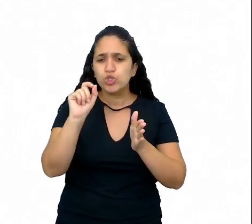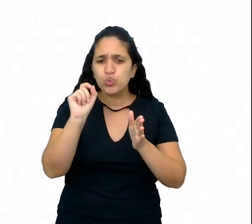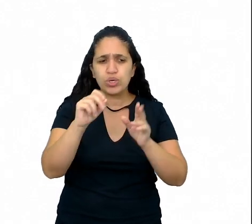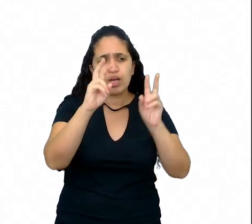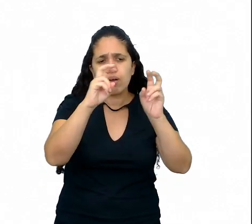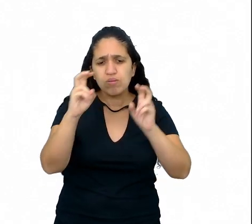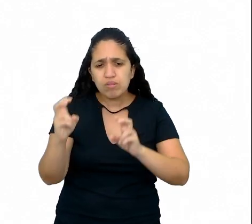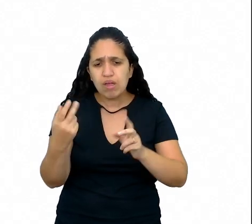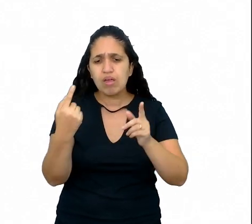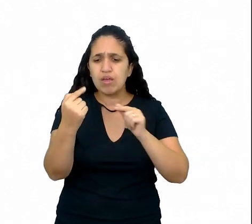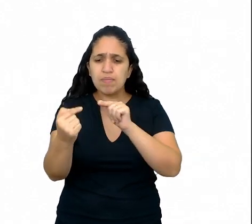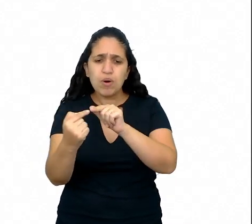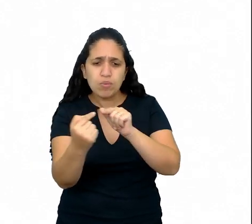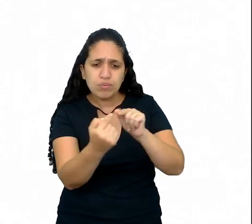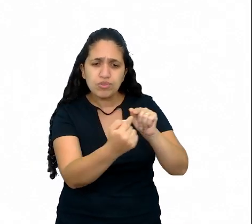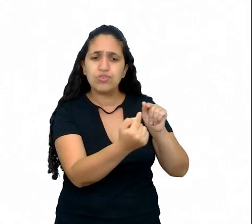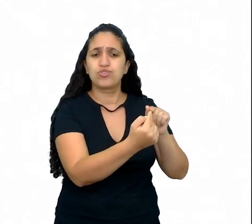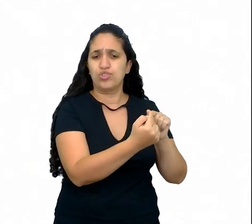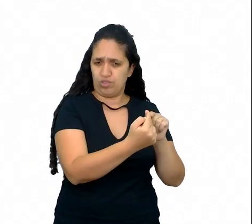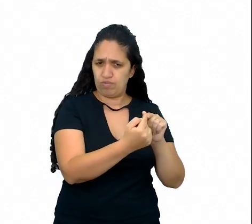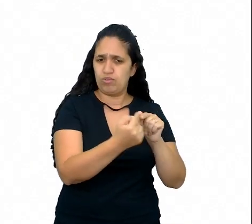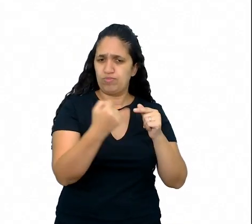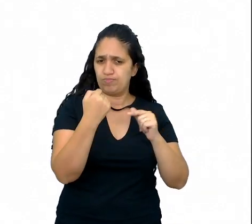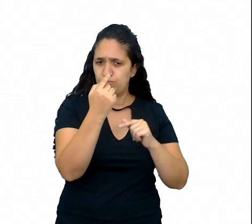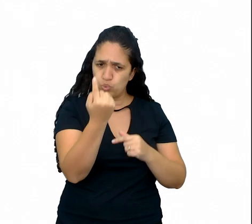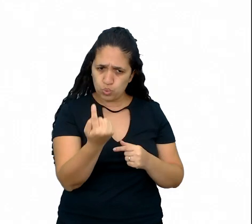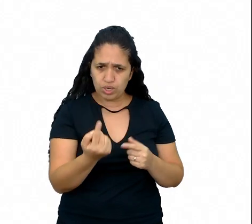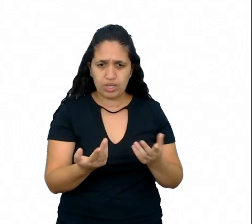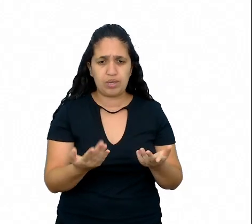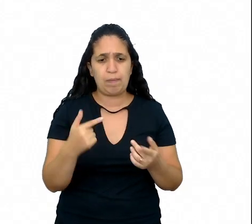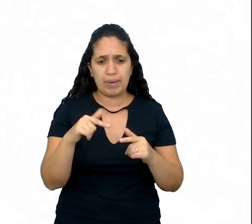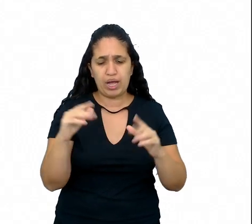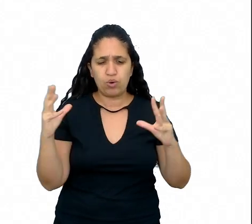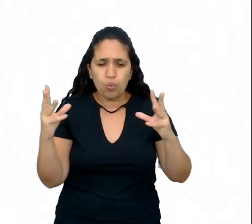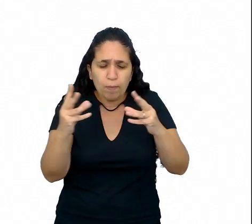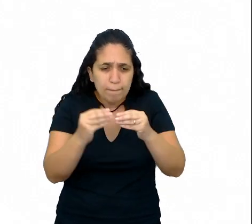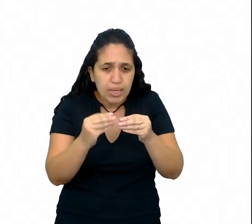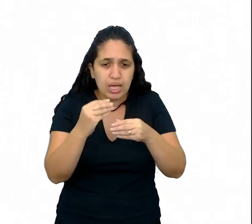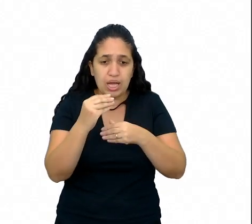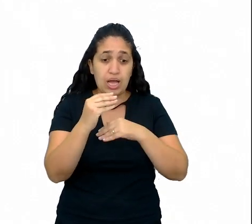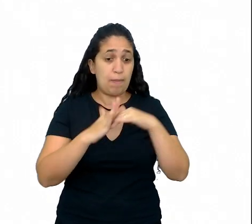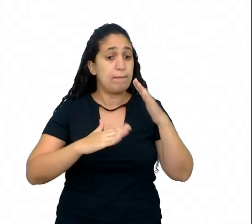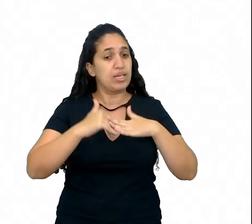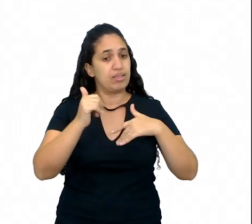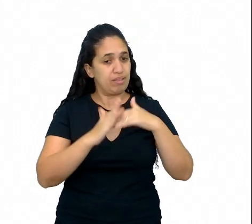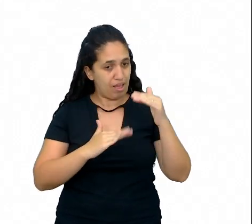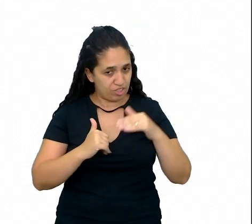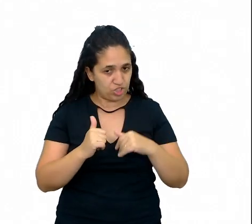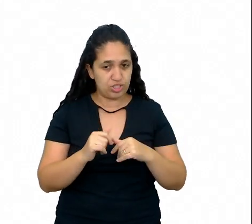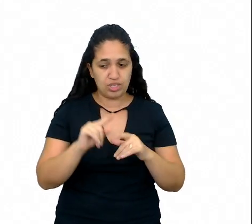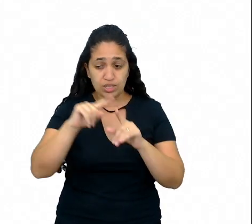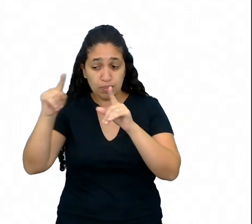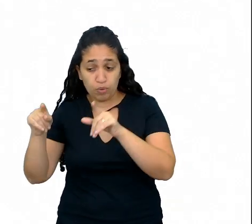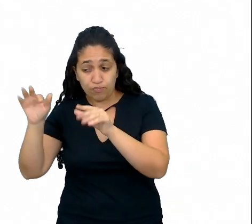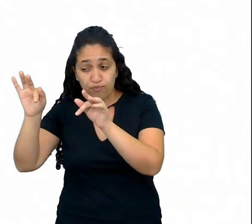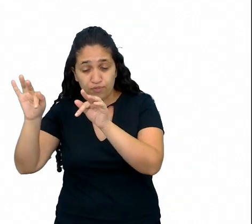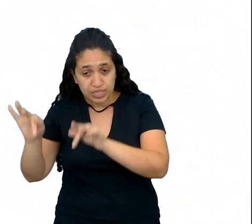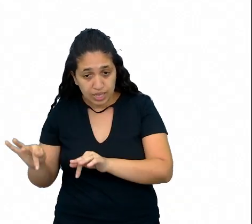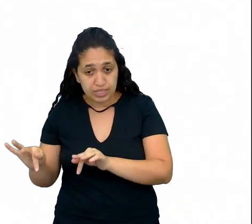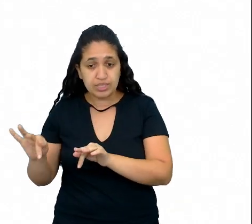que é o objetivo de cada uma delas, né? Tudo isso para contemplar a habilidade específica. E o finalizando